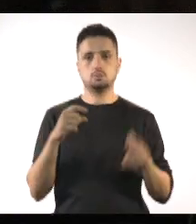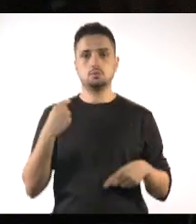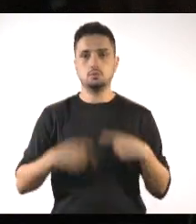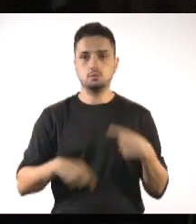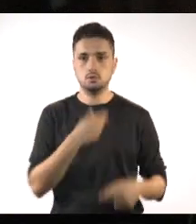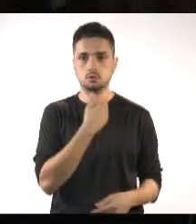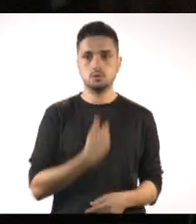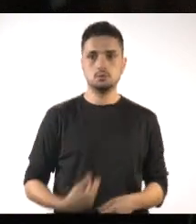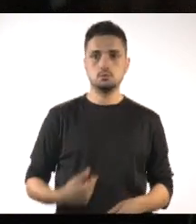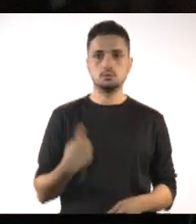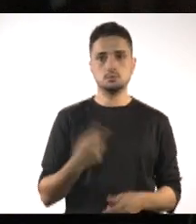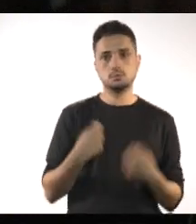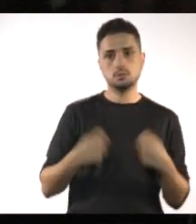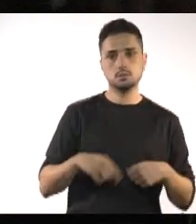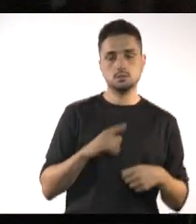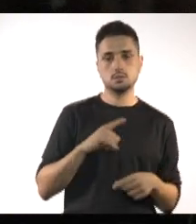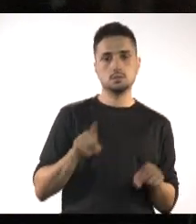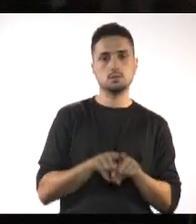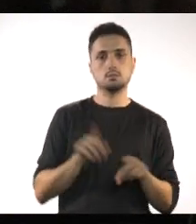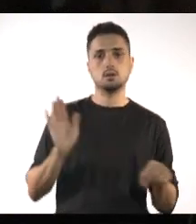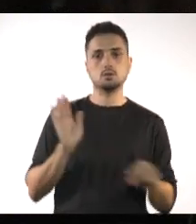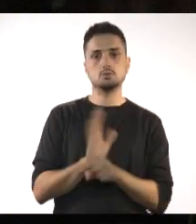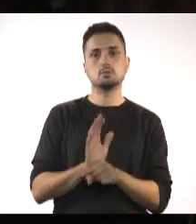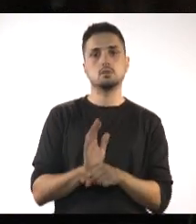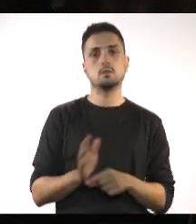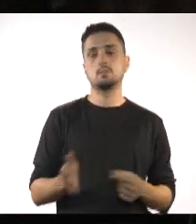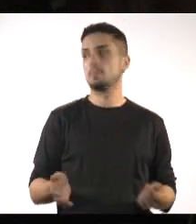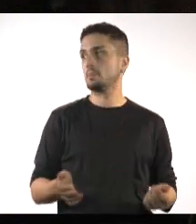públicas, a gente precisa dar uma contribuição nas políticas